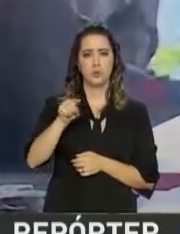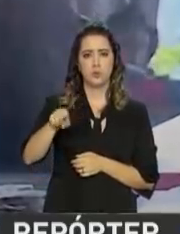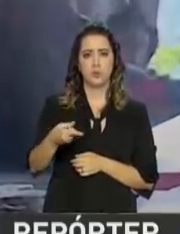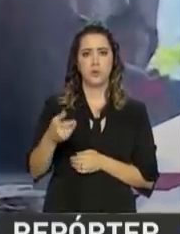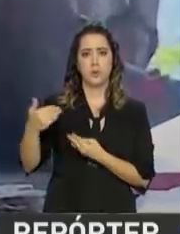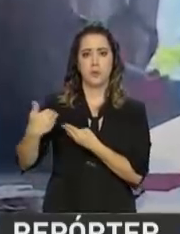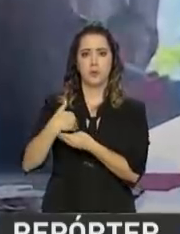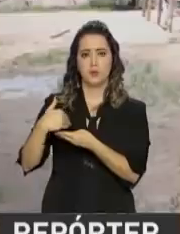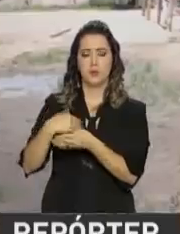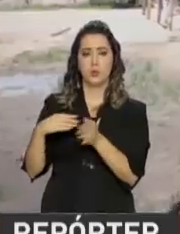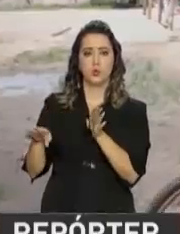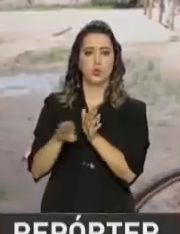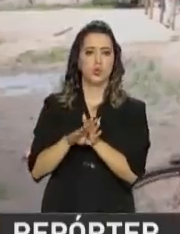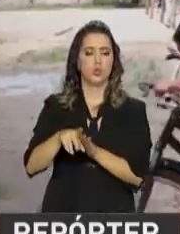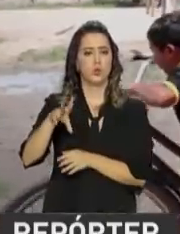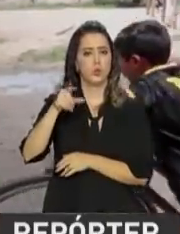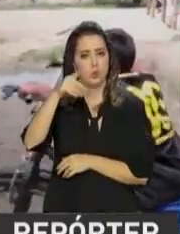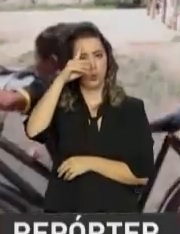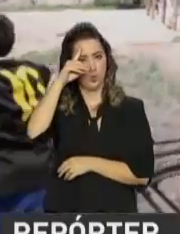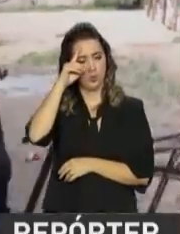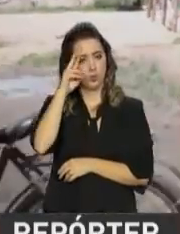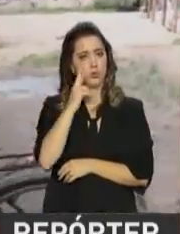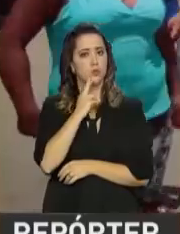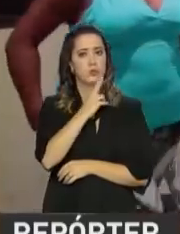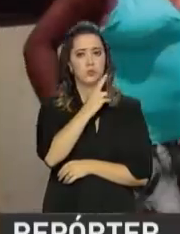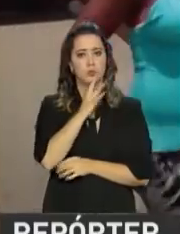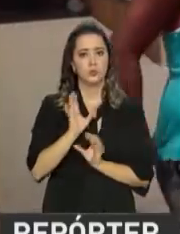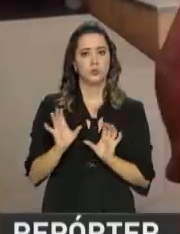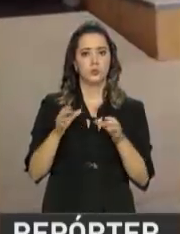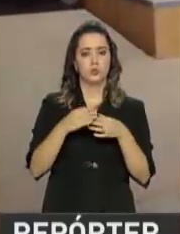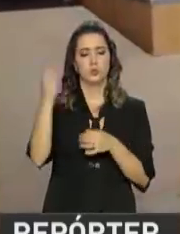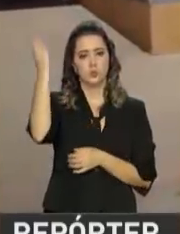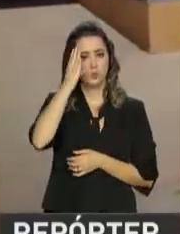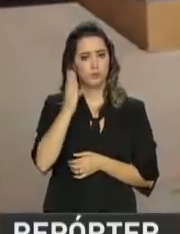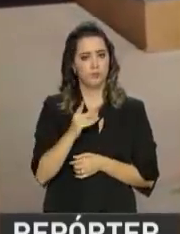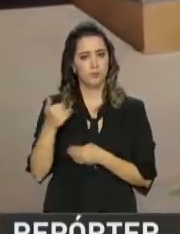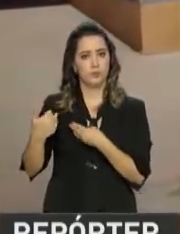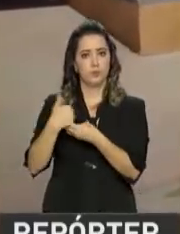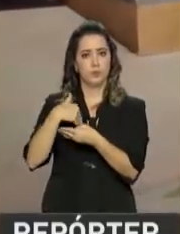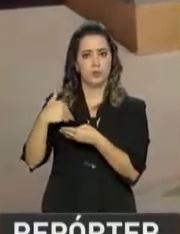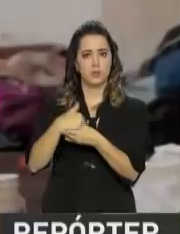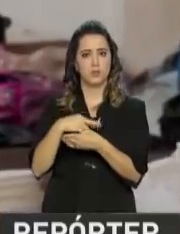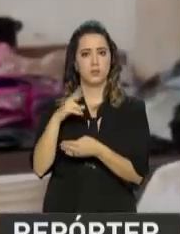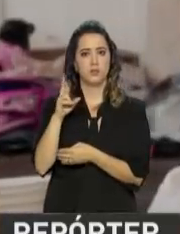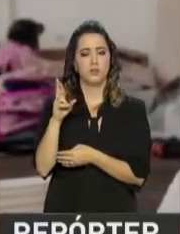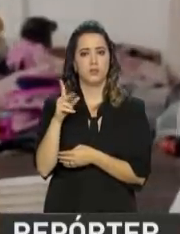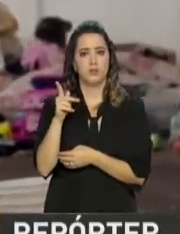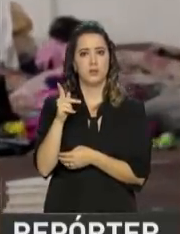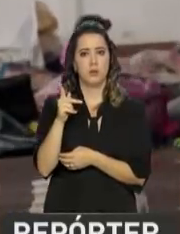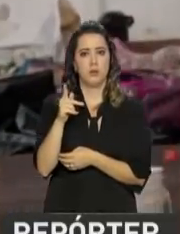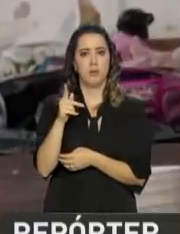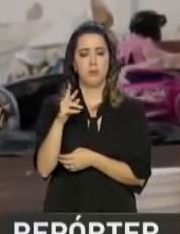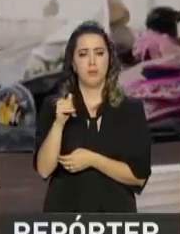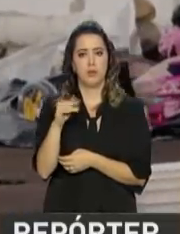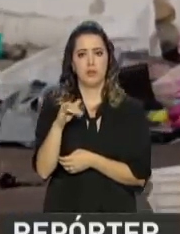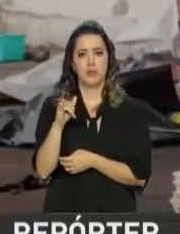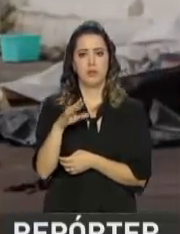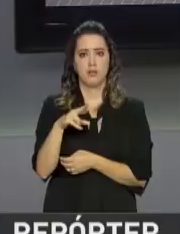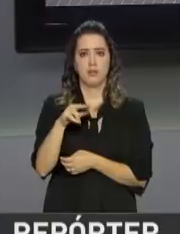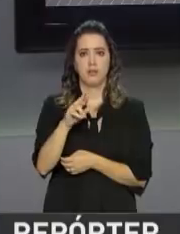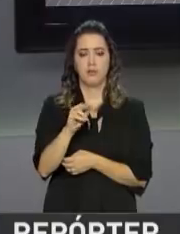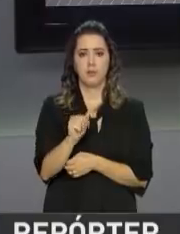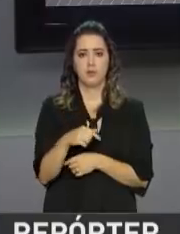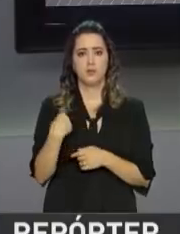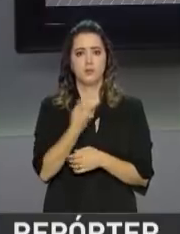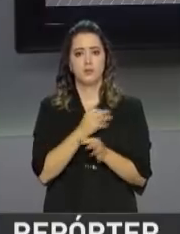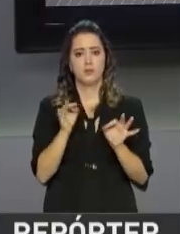800 imigrantes chegam por dia a Roraima. A maioria entra no Brasil pela cidade de Paracaraima.